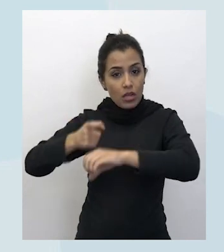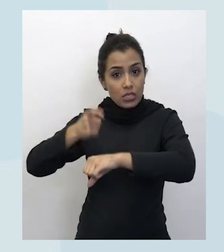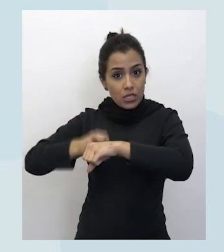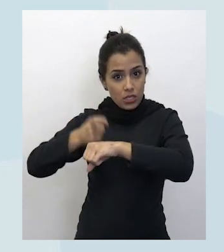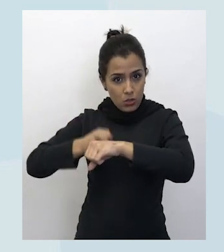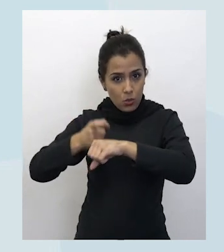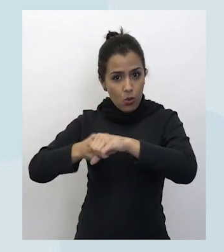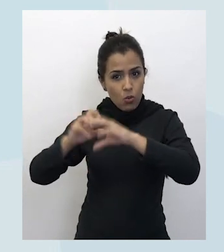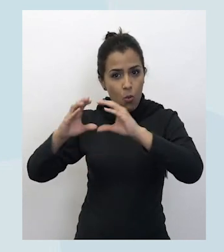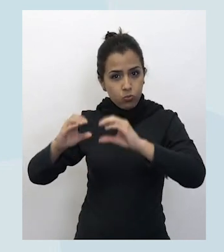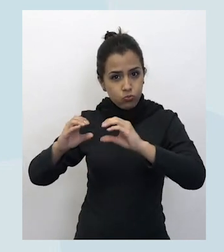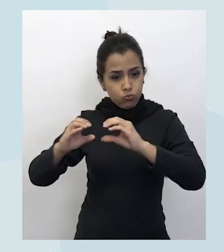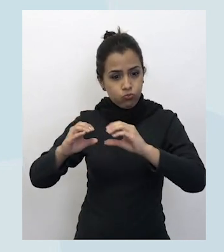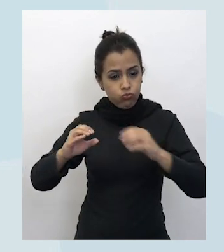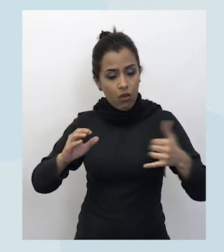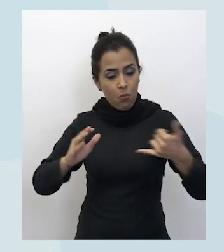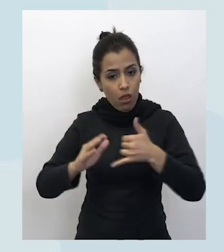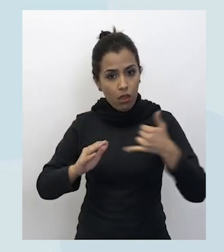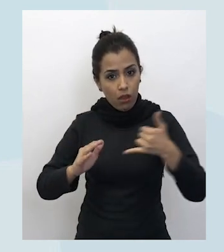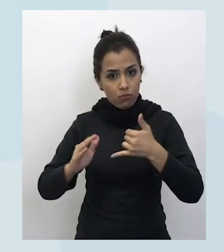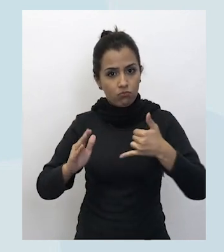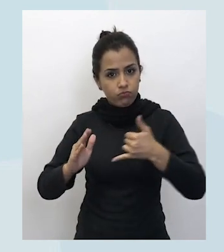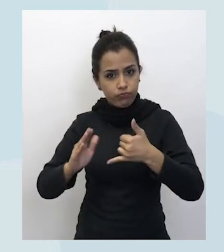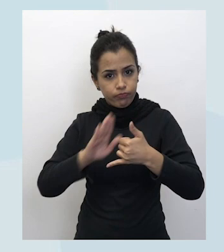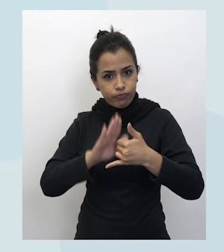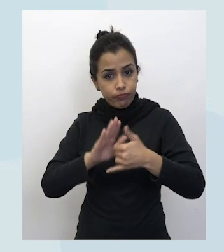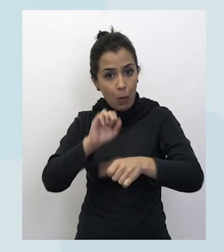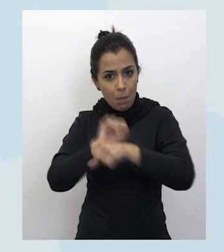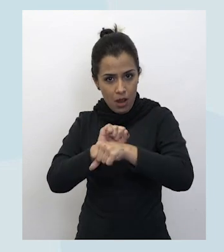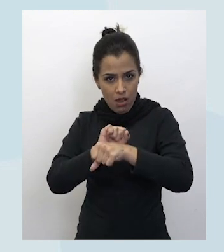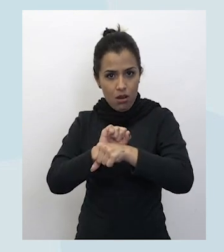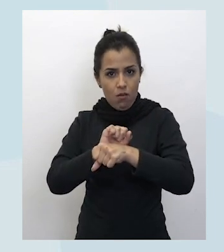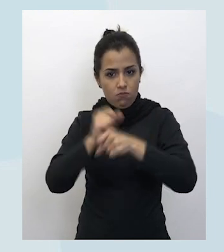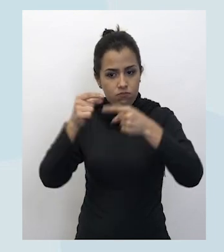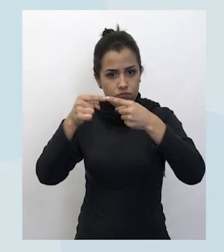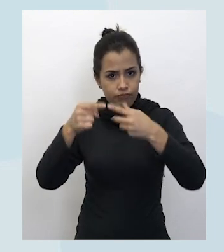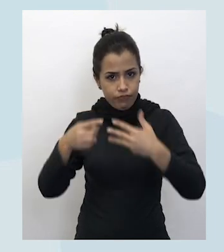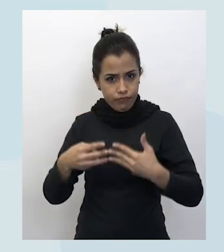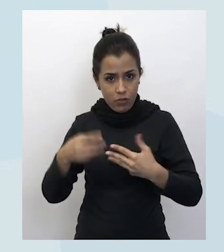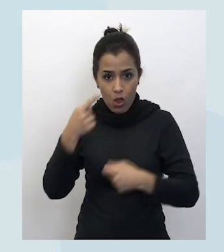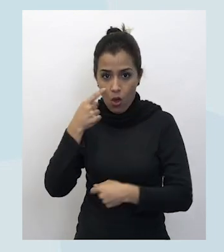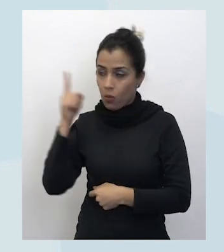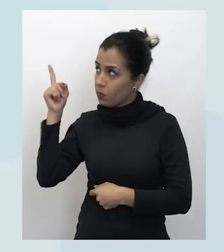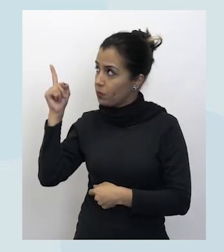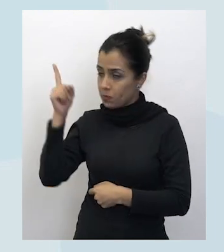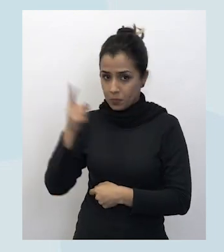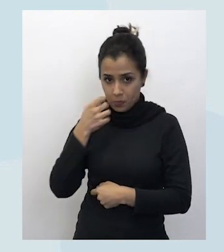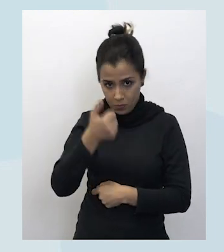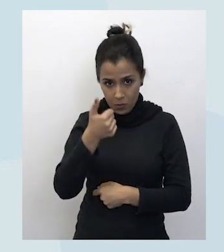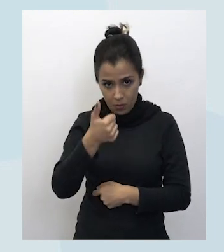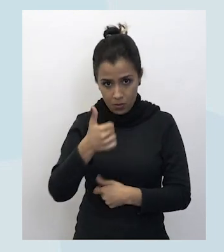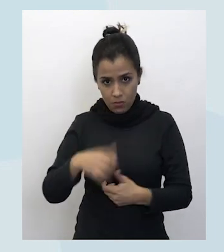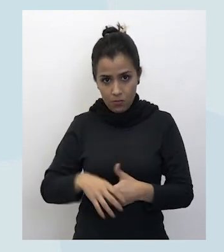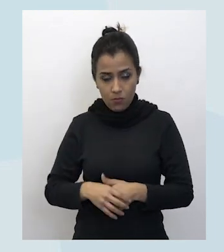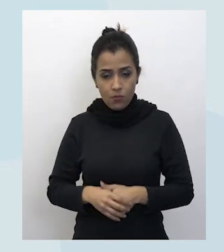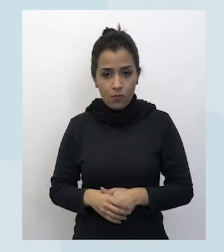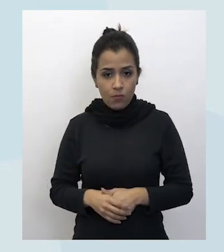e ao mesmo tempo, a ideia é que elas parem emparelhadas. Tudo bem, gente? Bom,